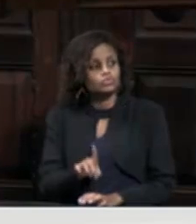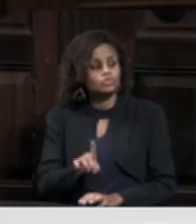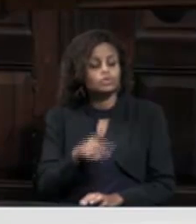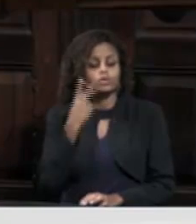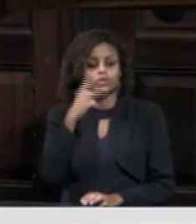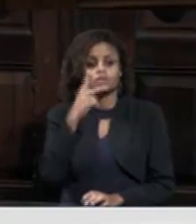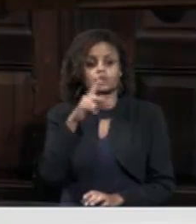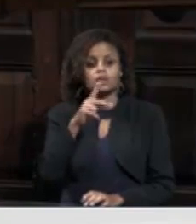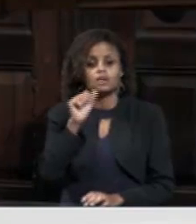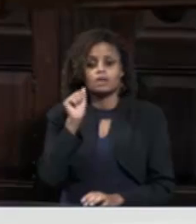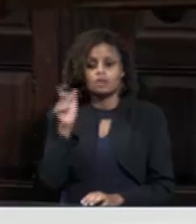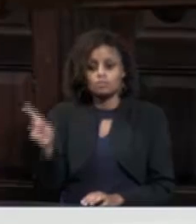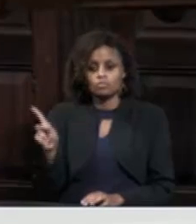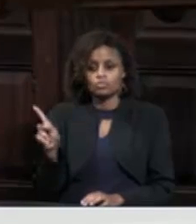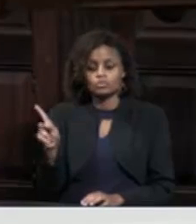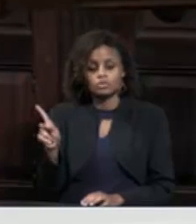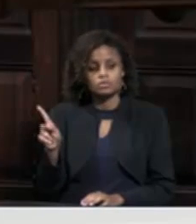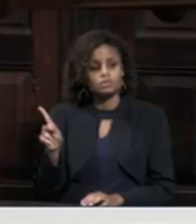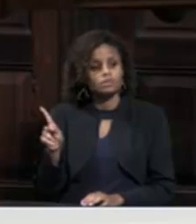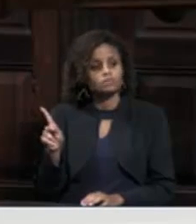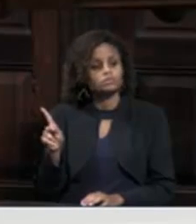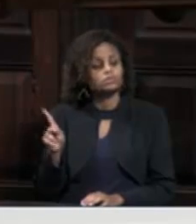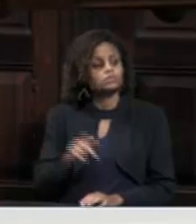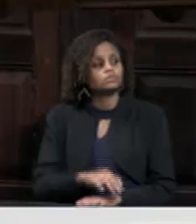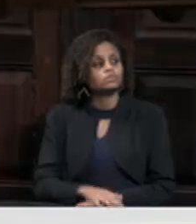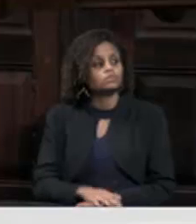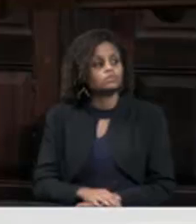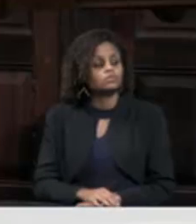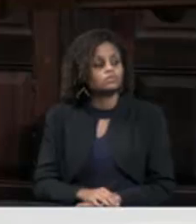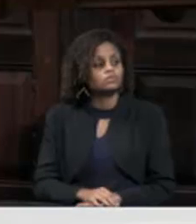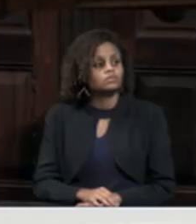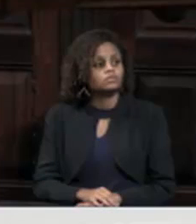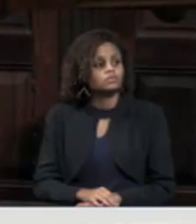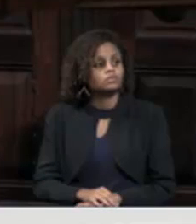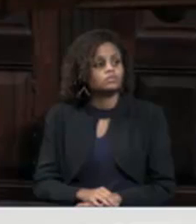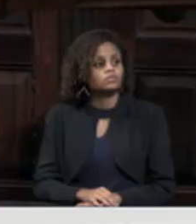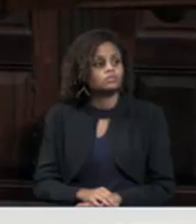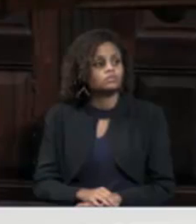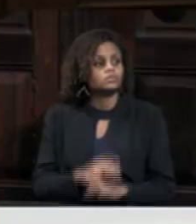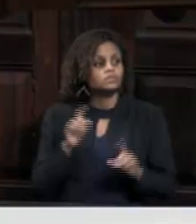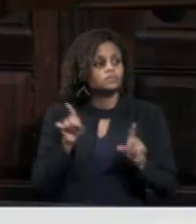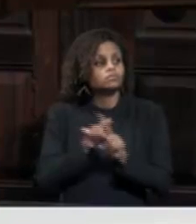do aposentado e pensionista. Porque quem